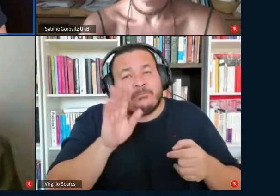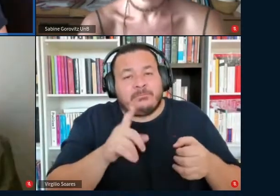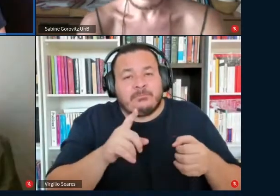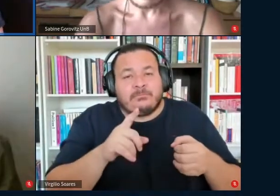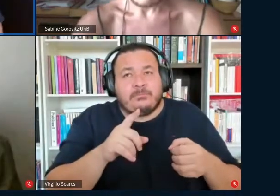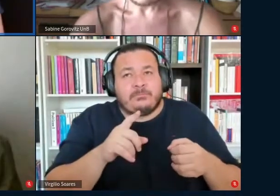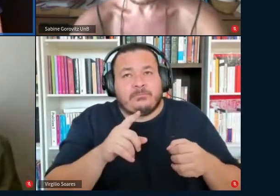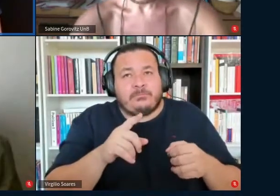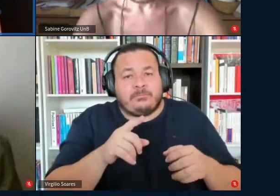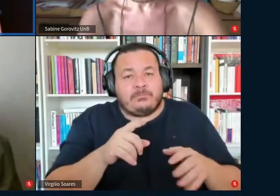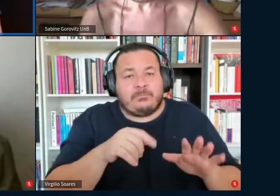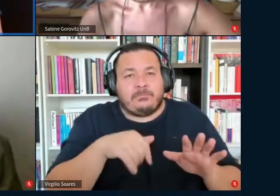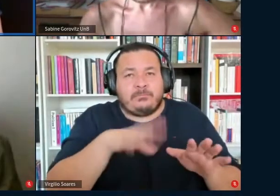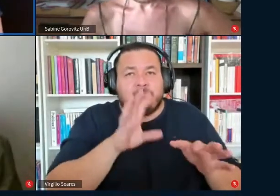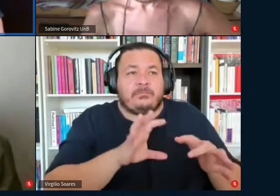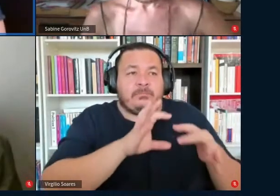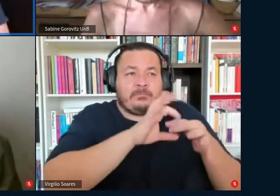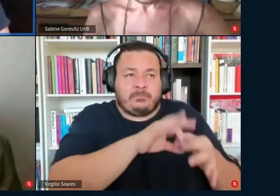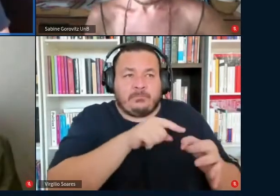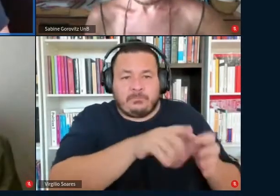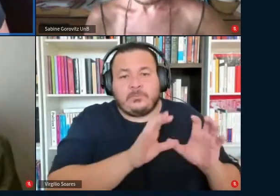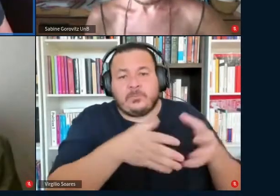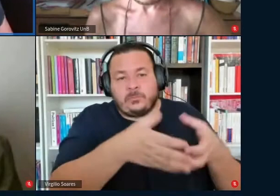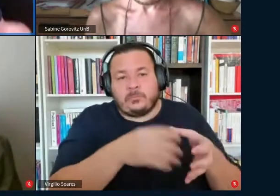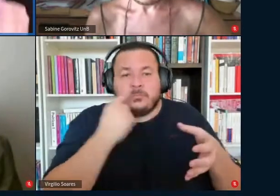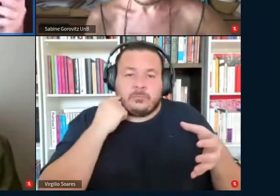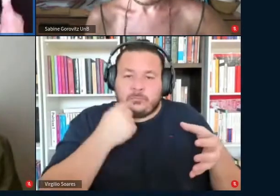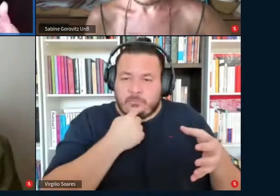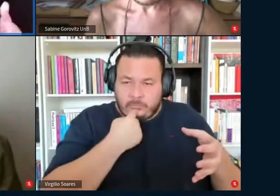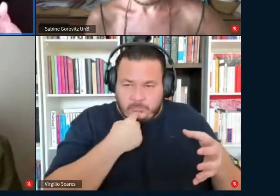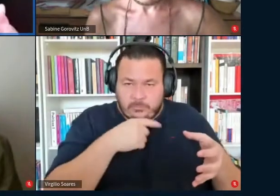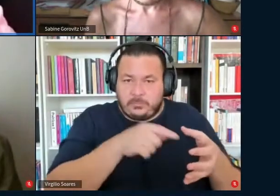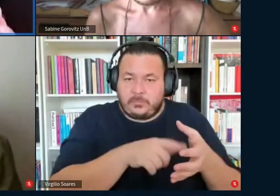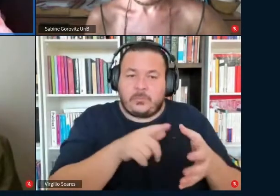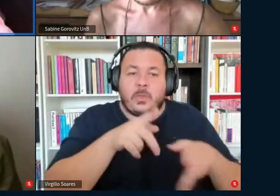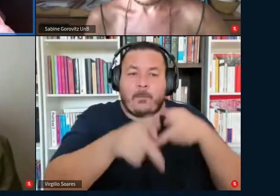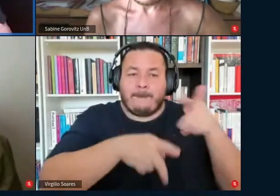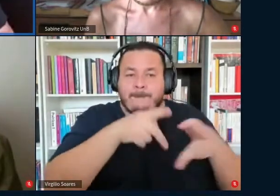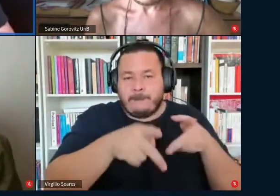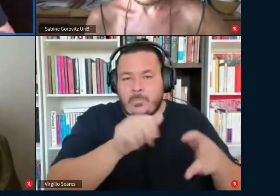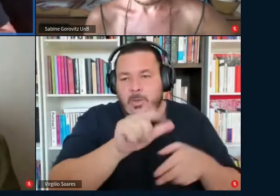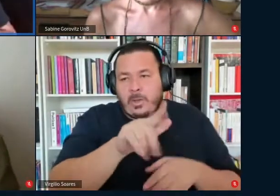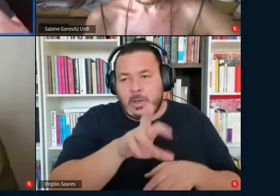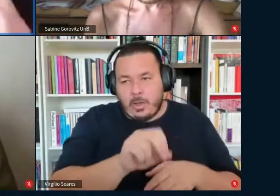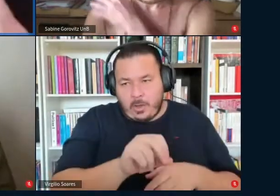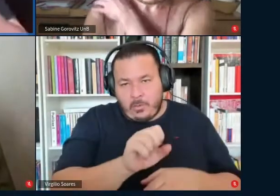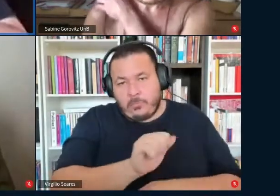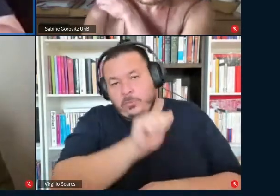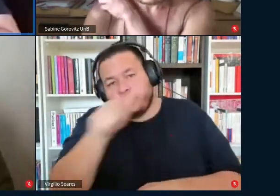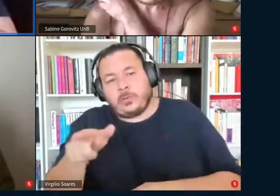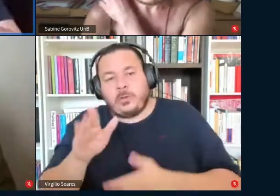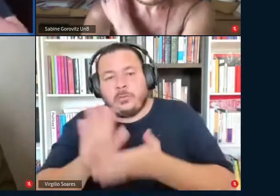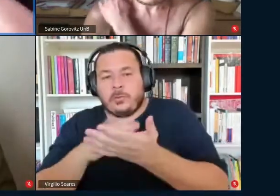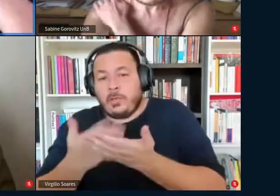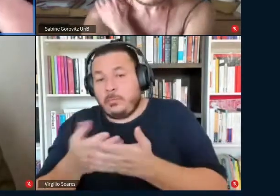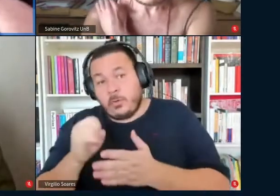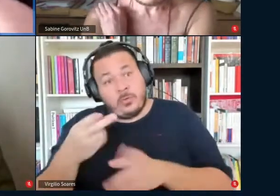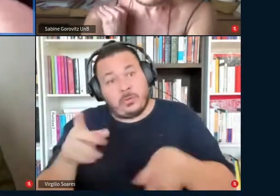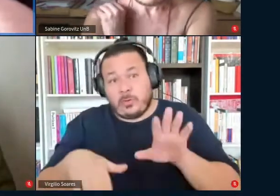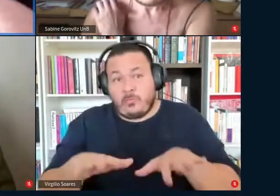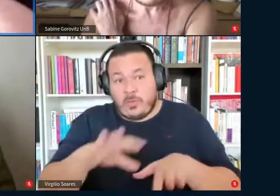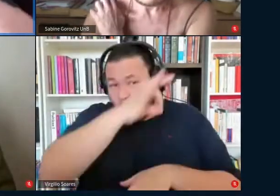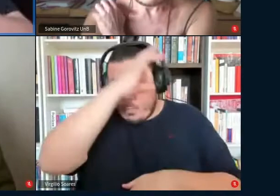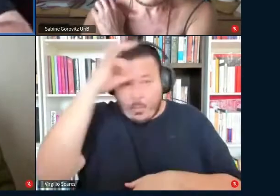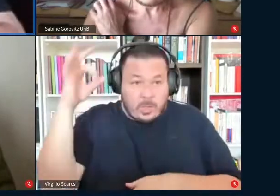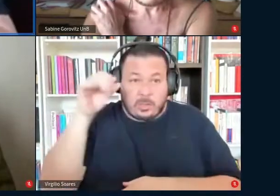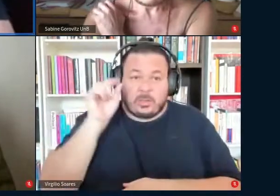por ser uma coisa mais vinculada à comunidade surda, ao público-alvo, do que ao intérprete em si. Ou talvez o desconhecimento desse código